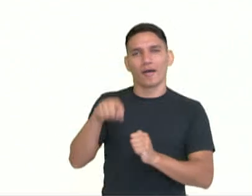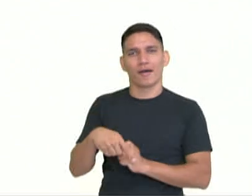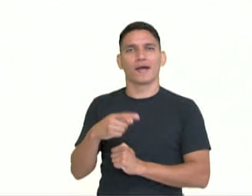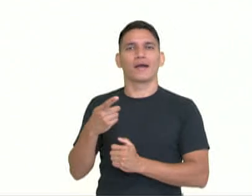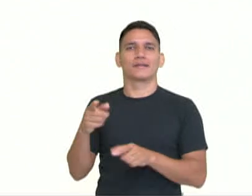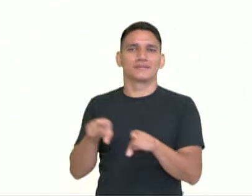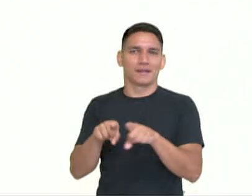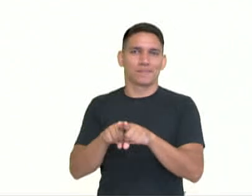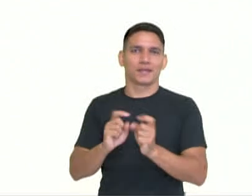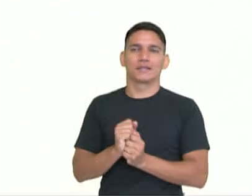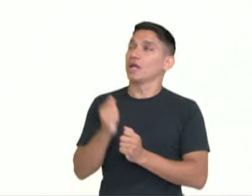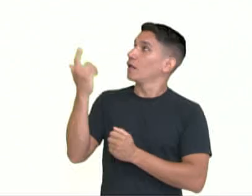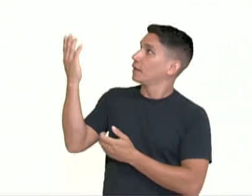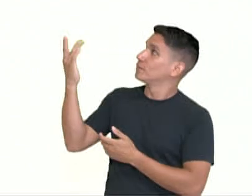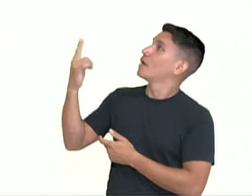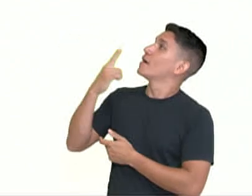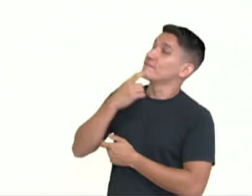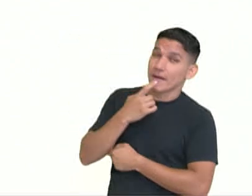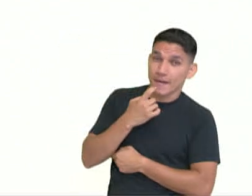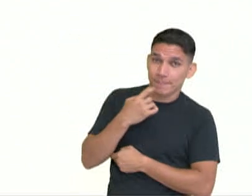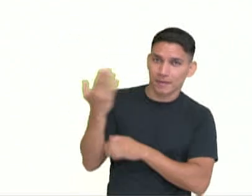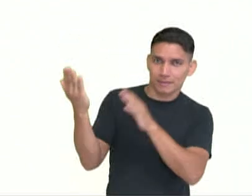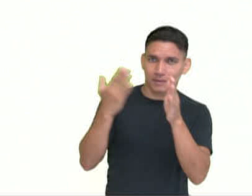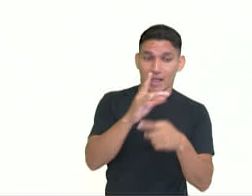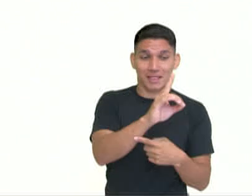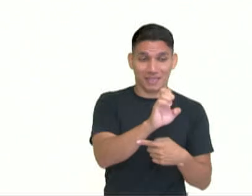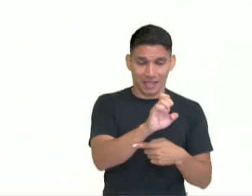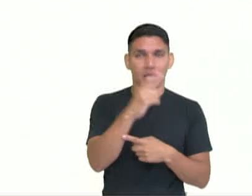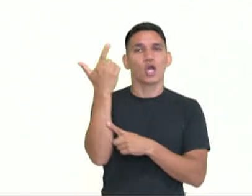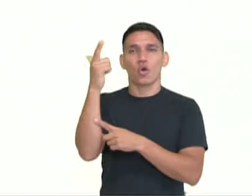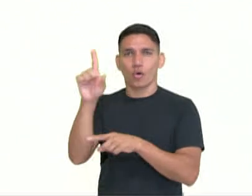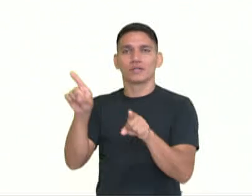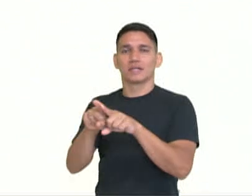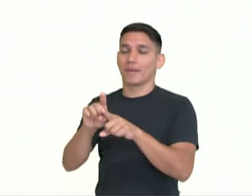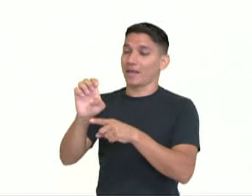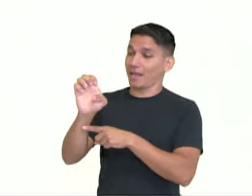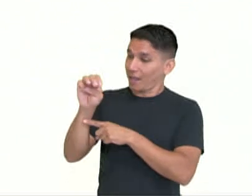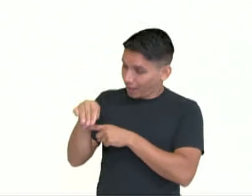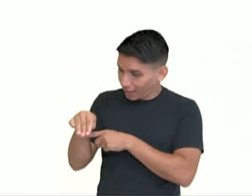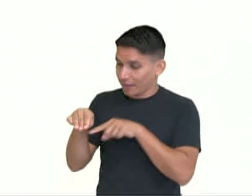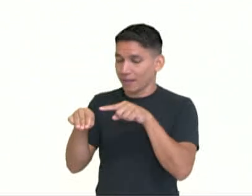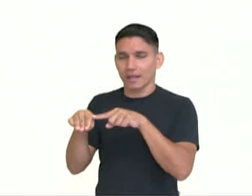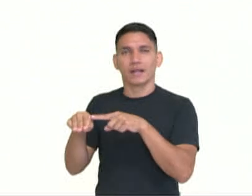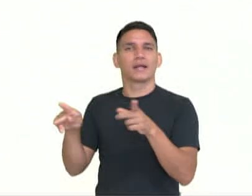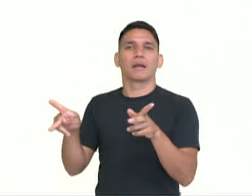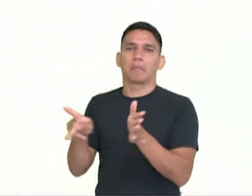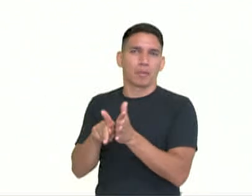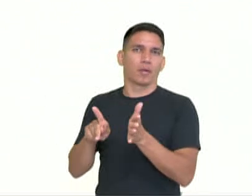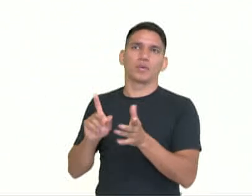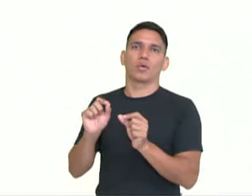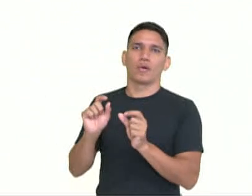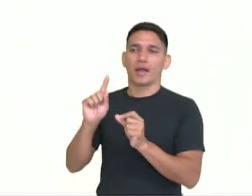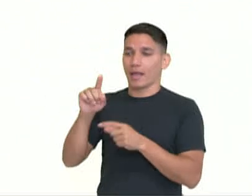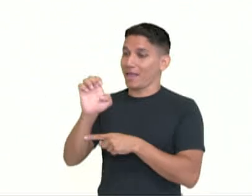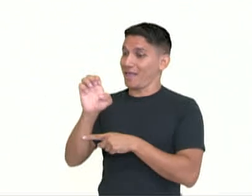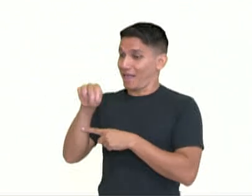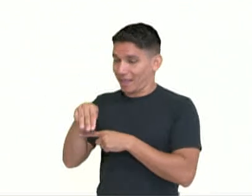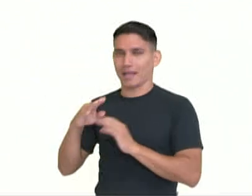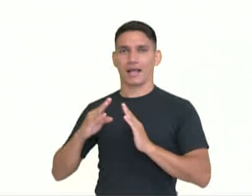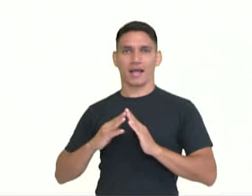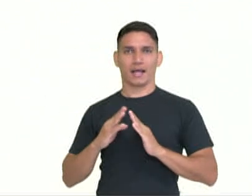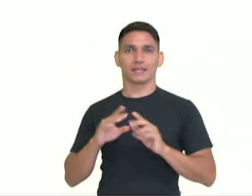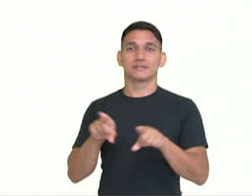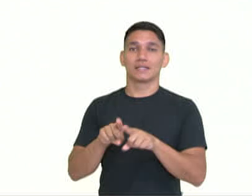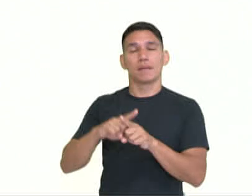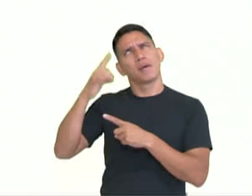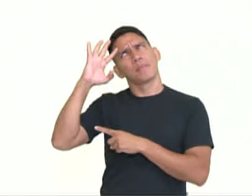nós temos novamente o de e temos o em aí sem contrações nenhuma. Nós temos o em aqui em casa e